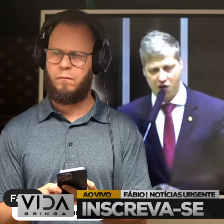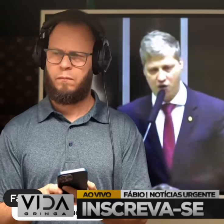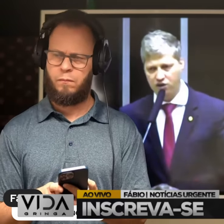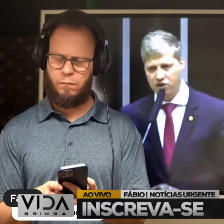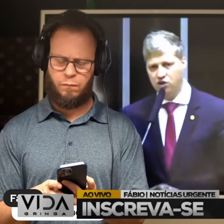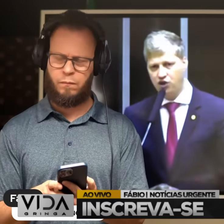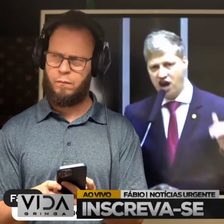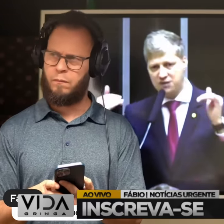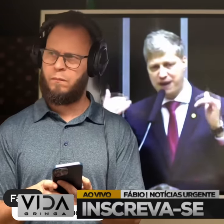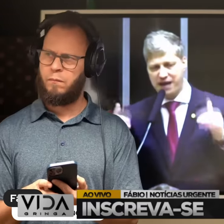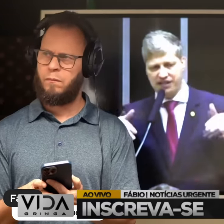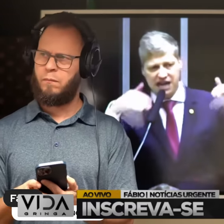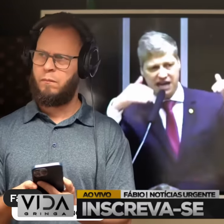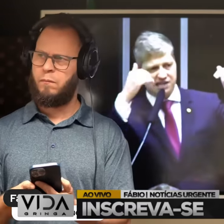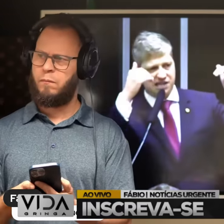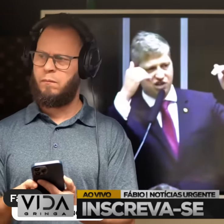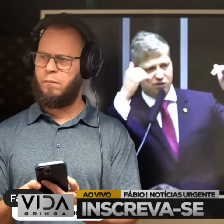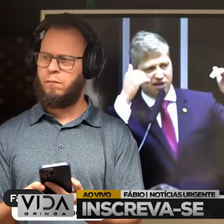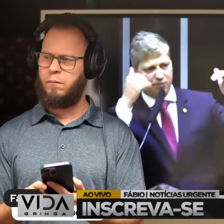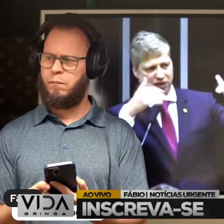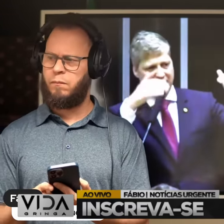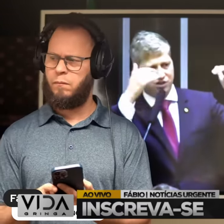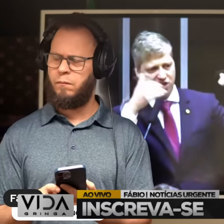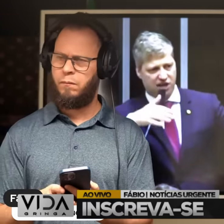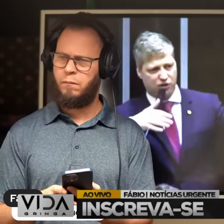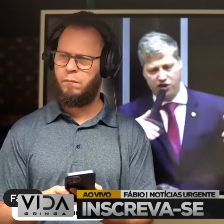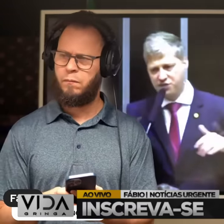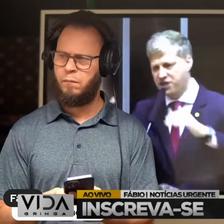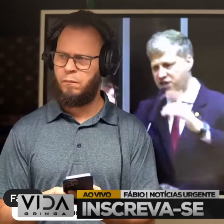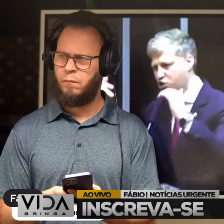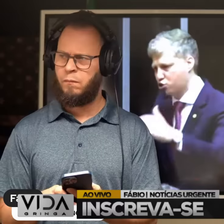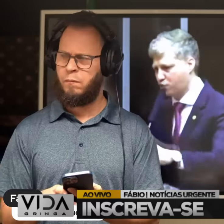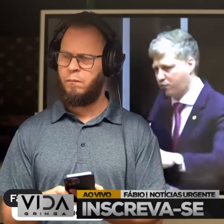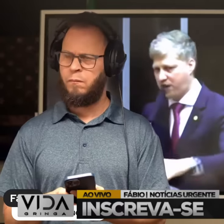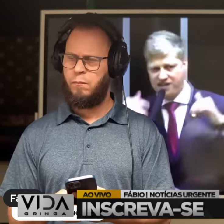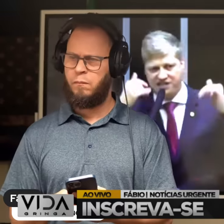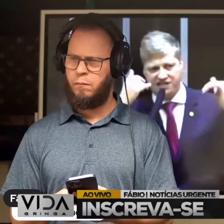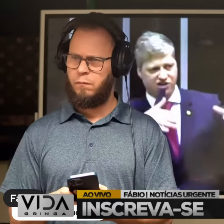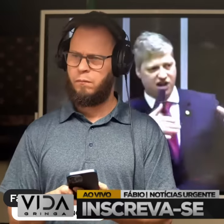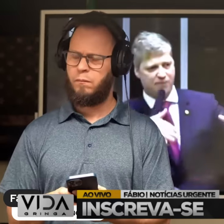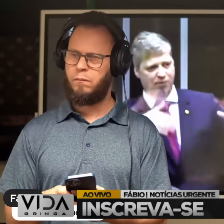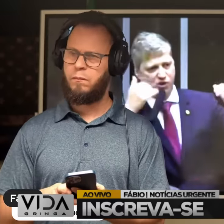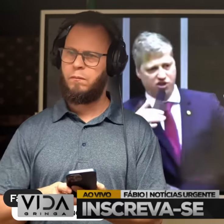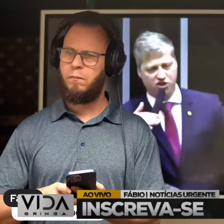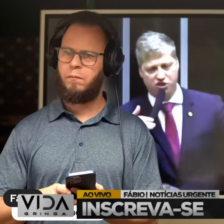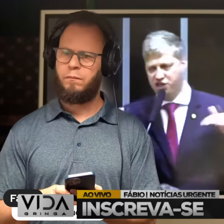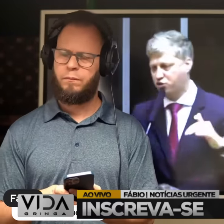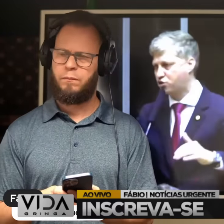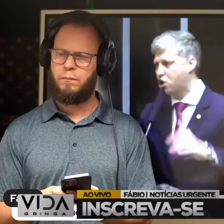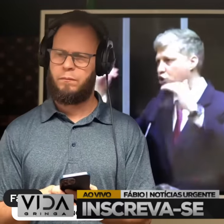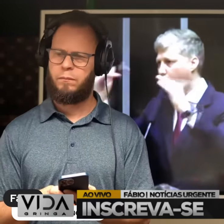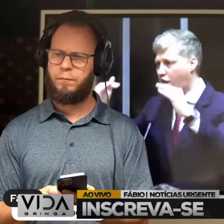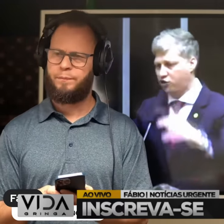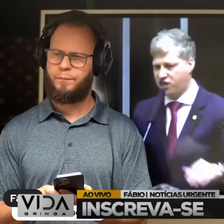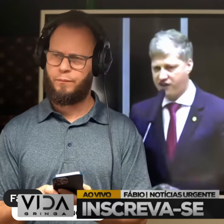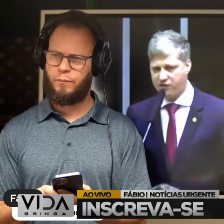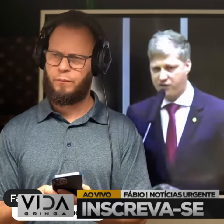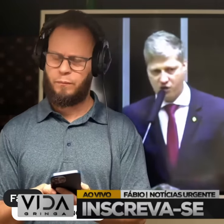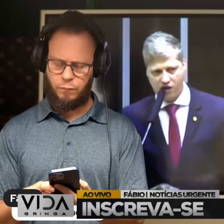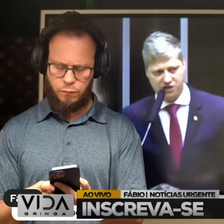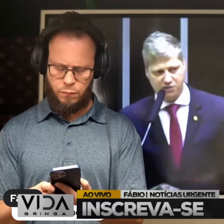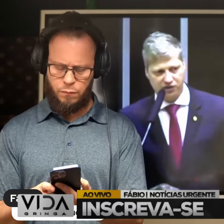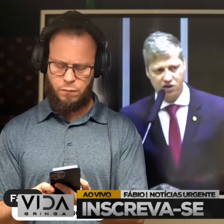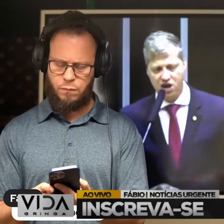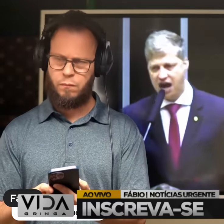Não, nós parlamentares, sejamos deputados ou senadores, ministros do Supremo, presidente da República ou seus ministros, todos devemos